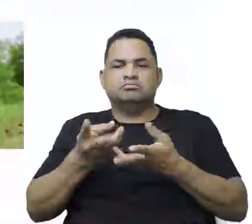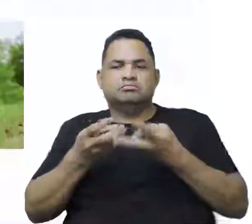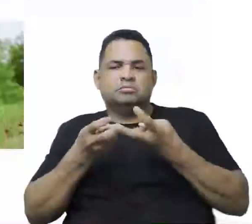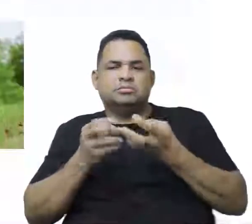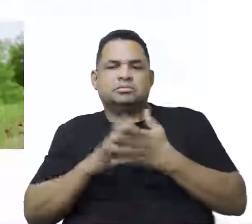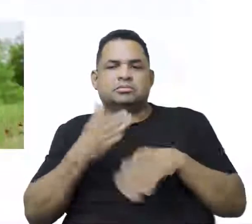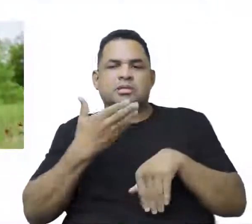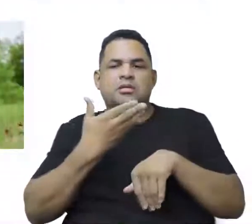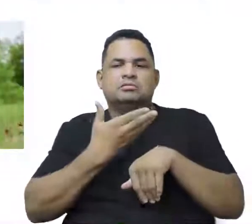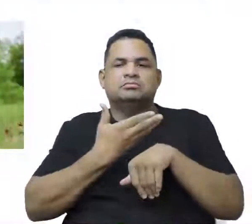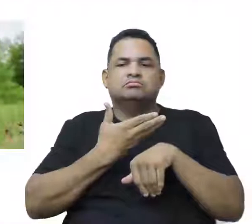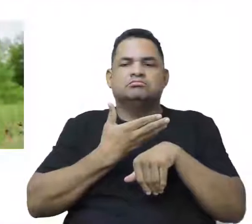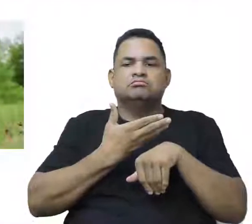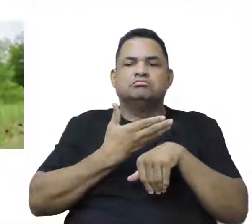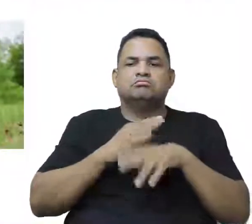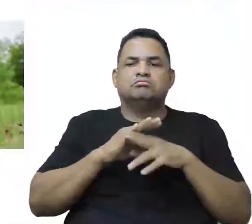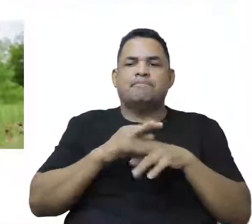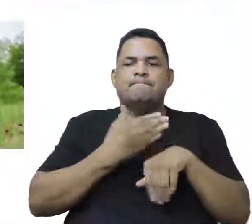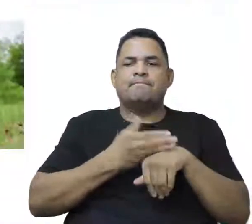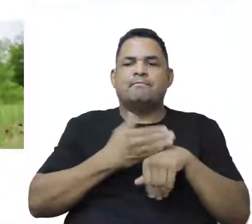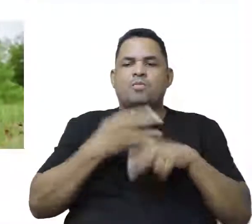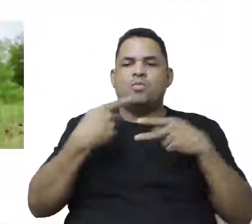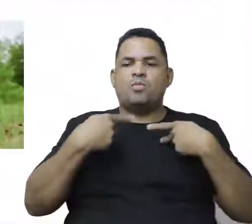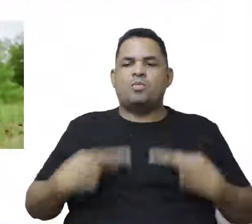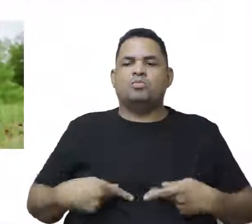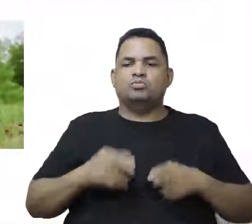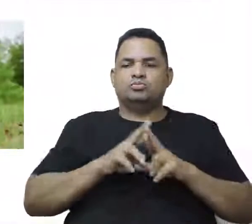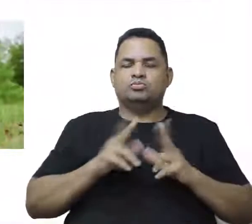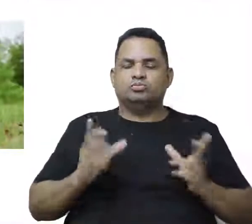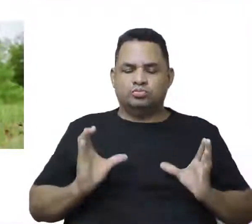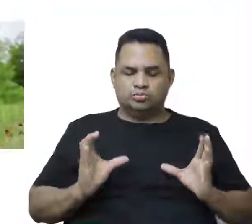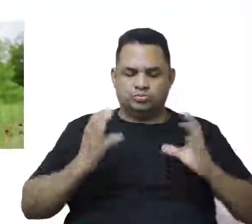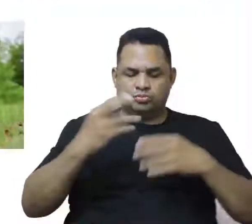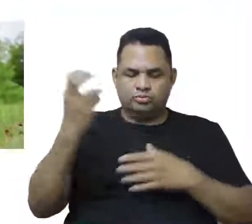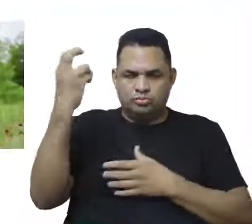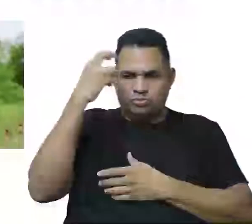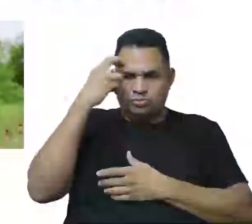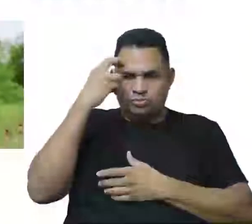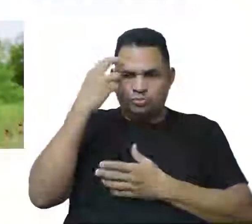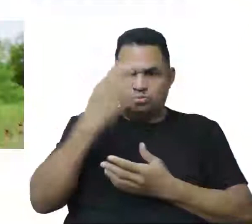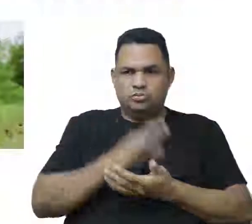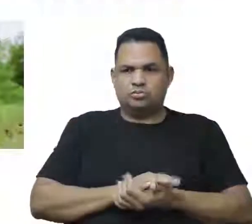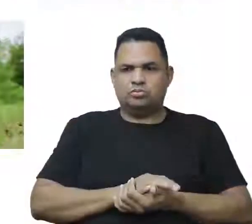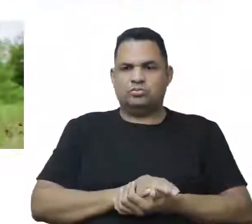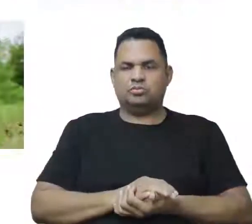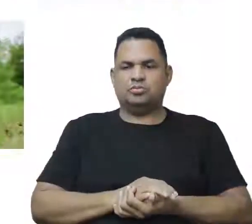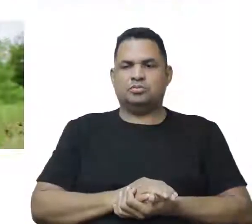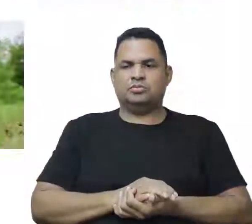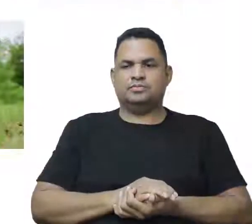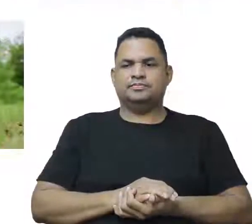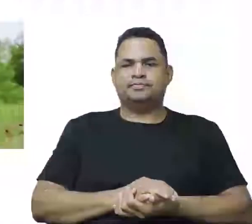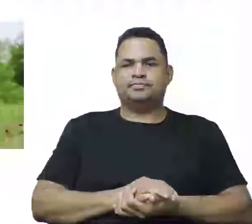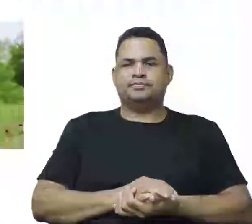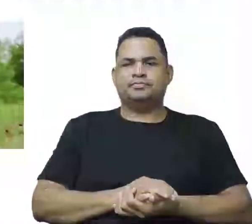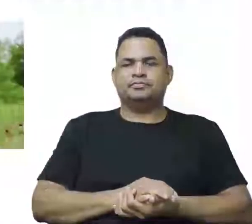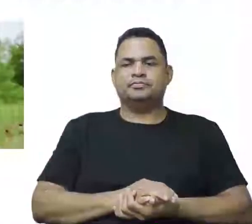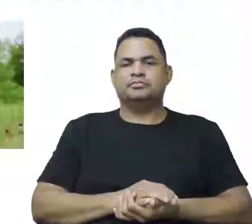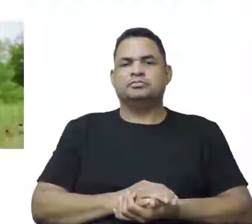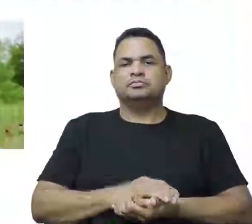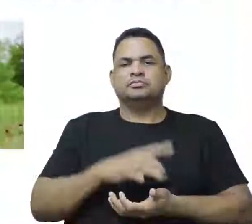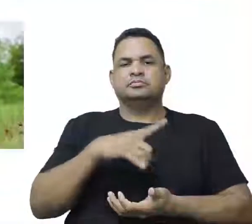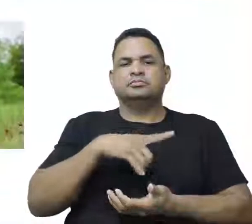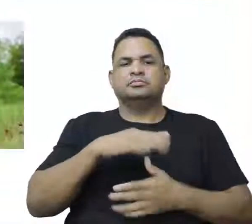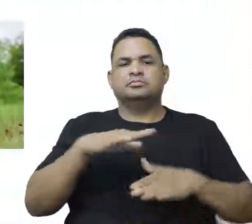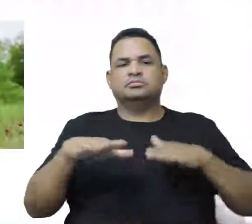e a produção de práticas corporais presentes nos diferentes grupos sociais. Olha que interessante. Então, a gente tem